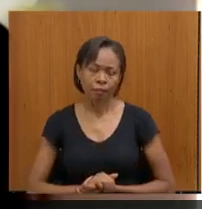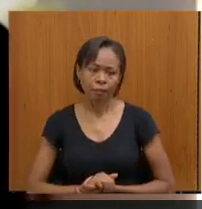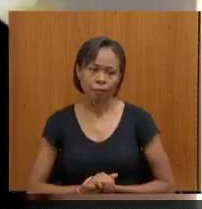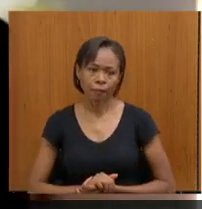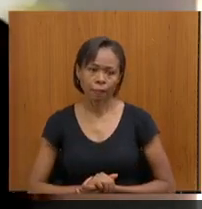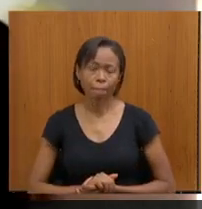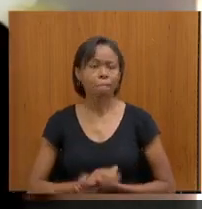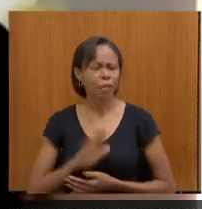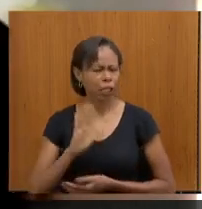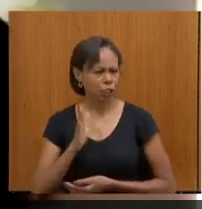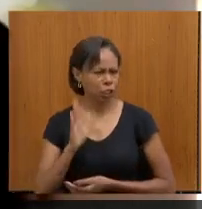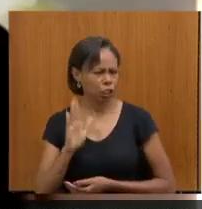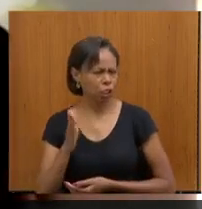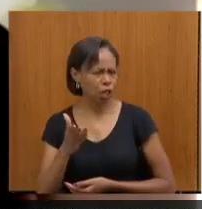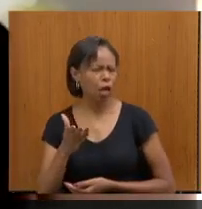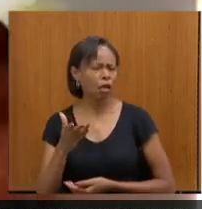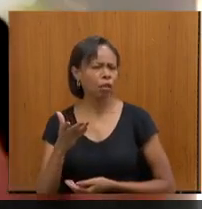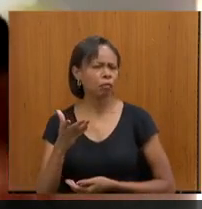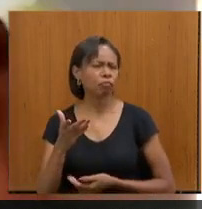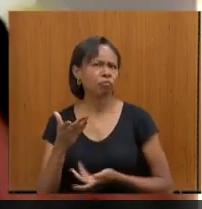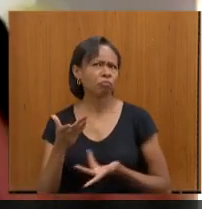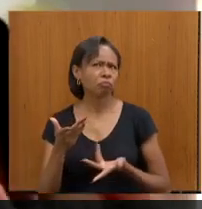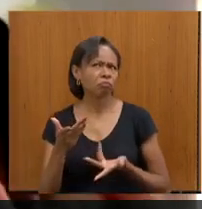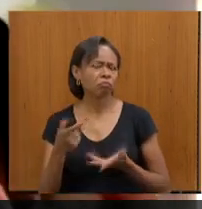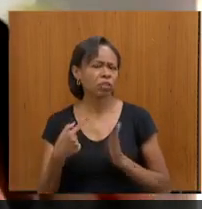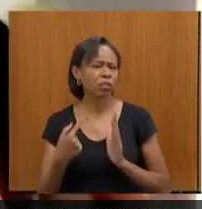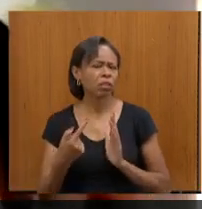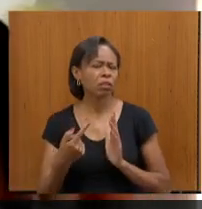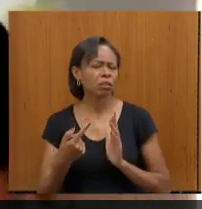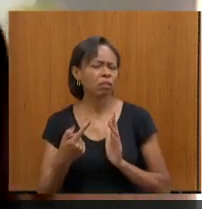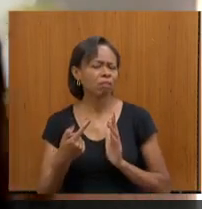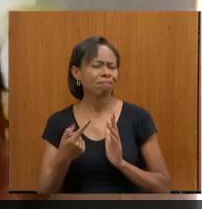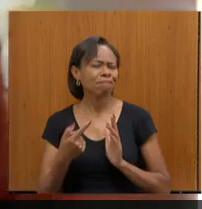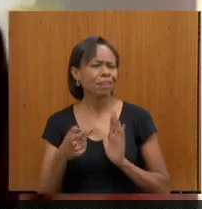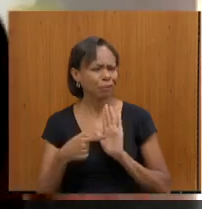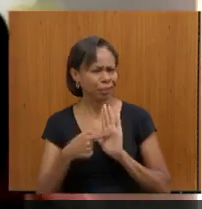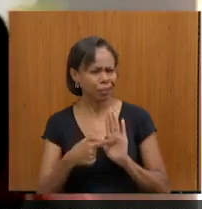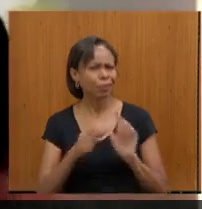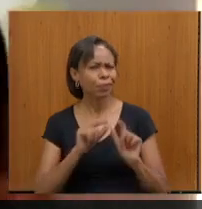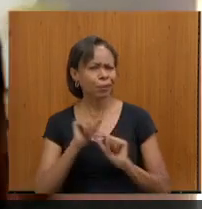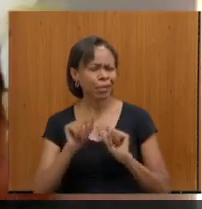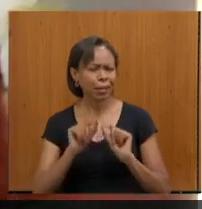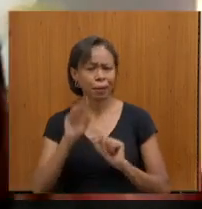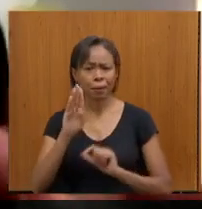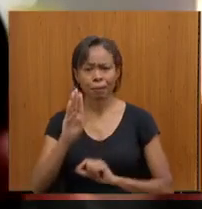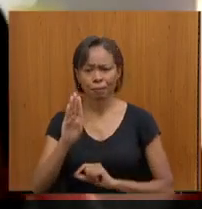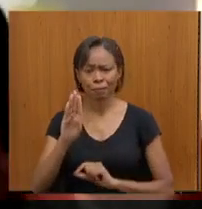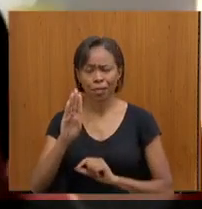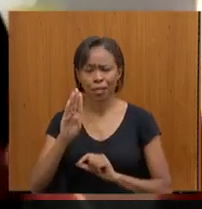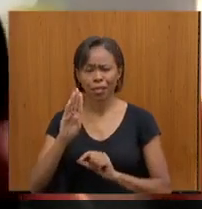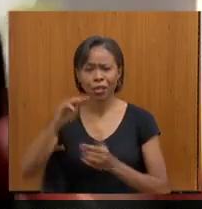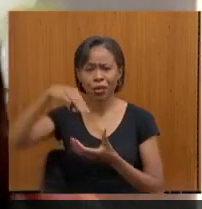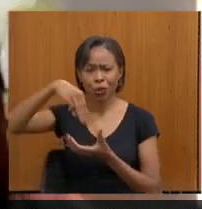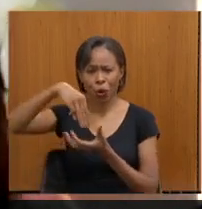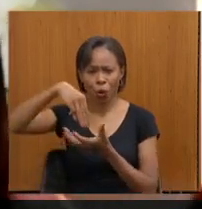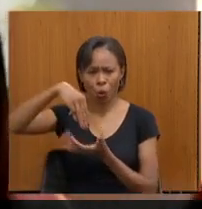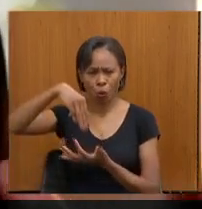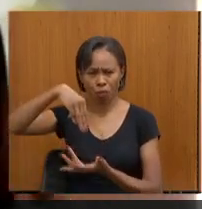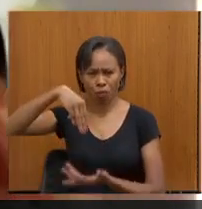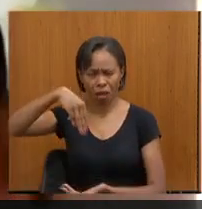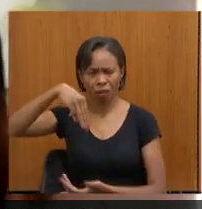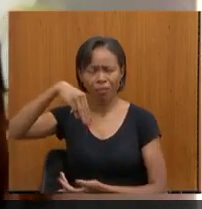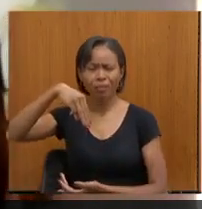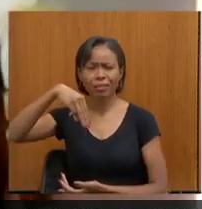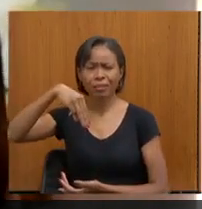nós torcemos o Brasil desperdiça toda a biomassa quase toda a biomassa que ela tem